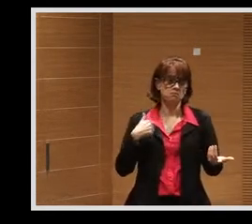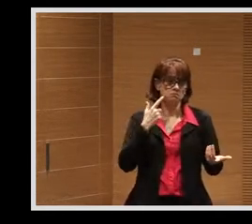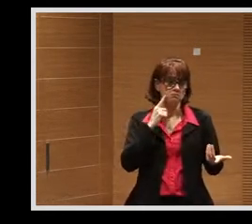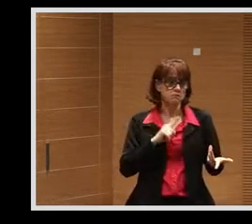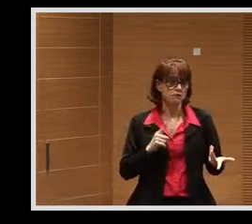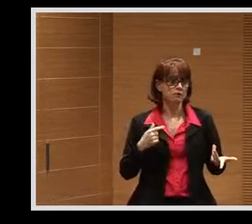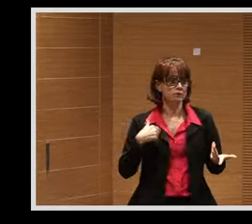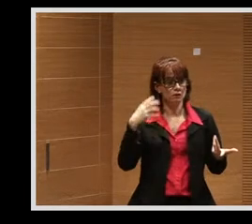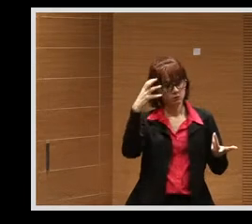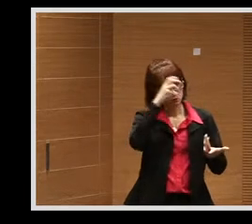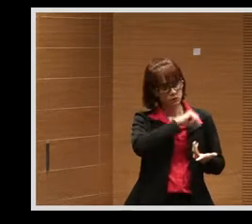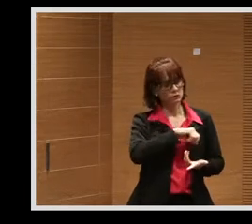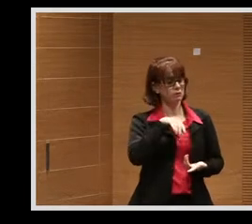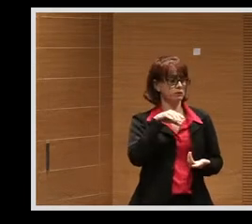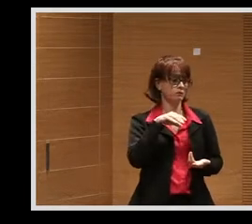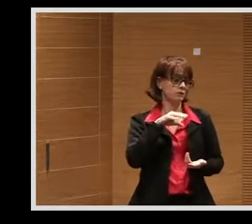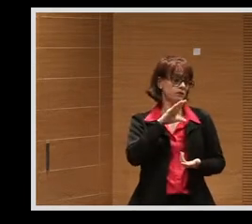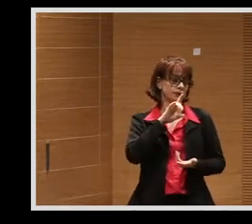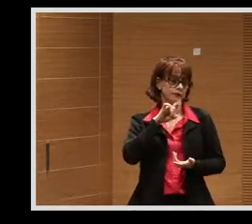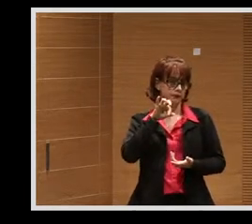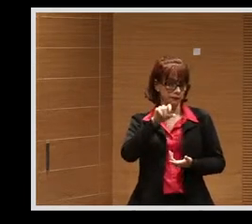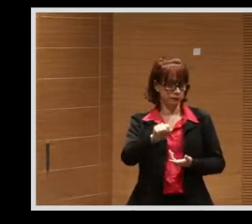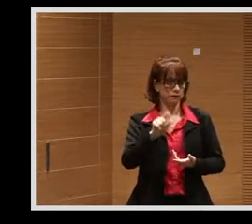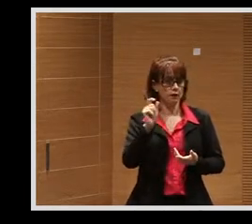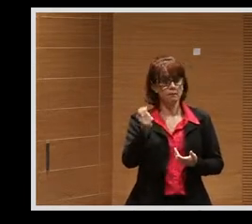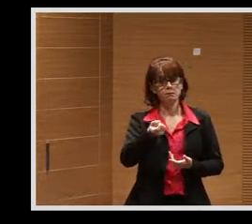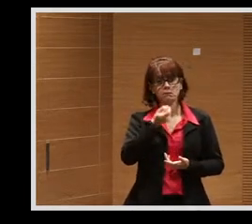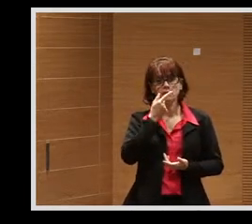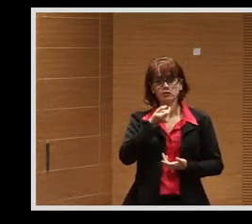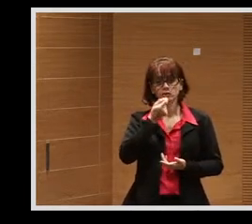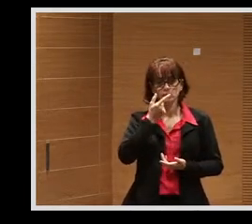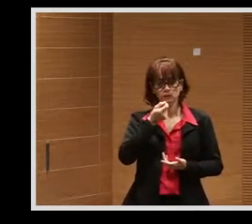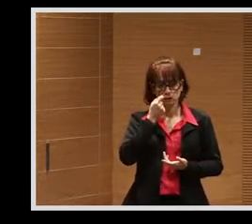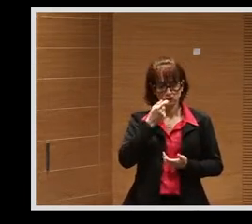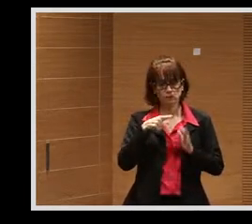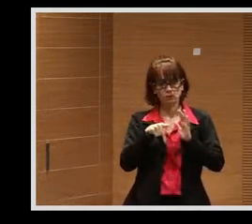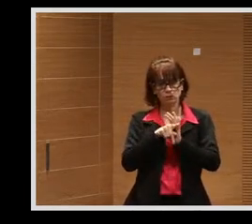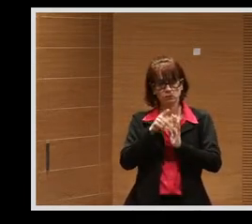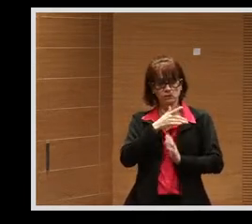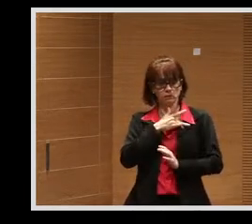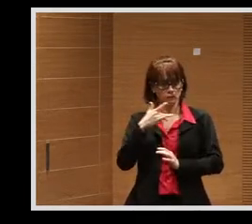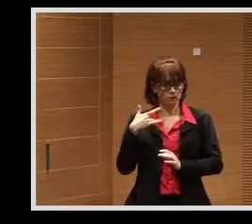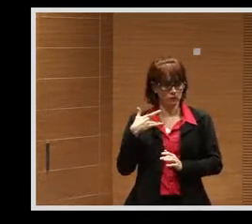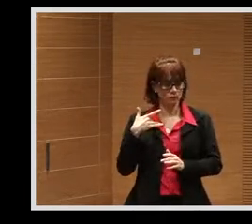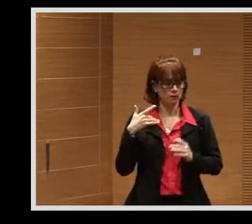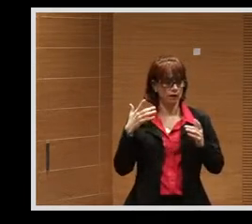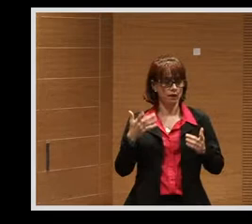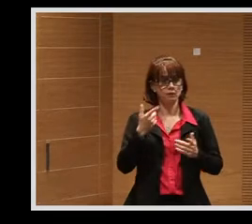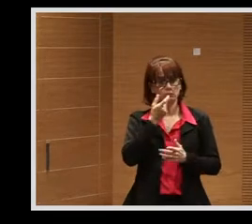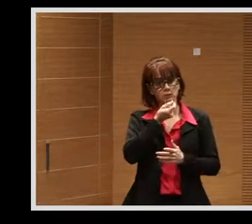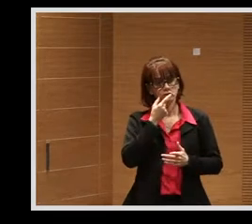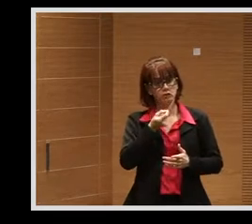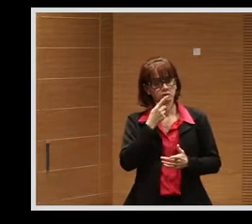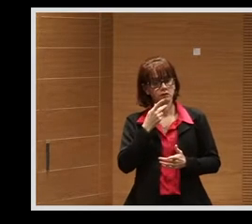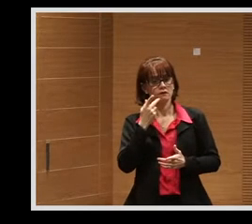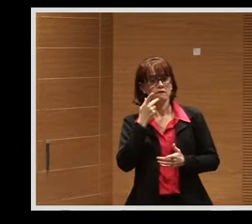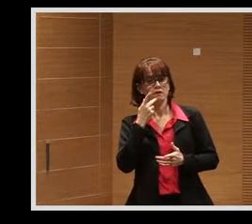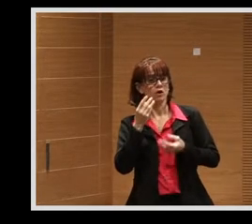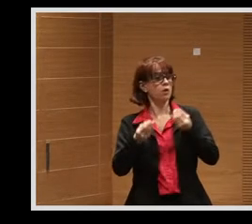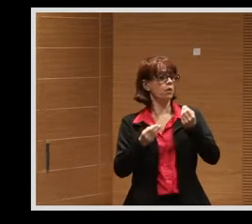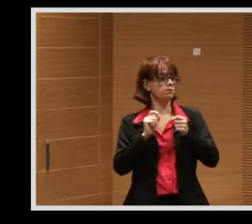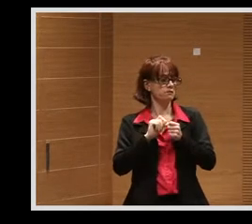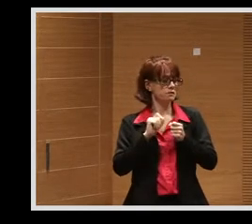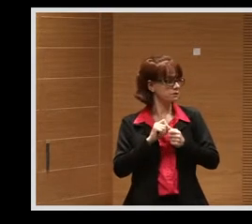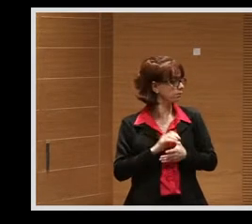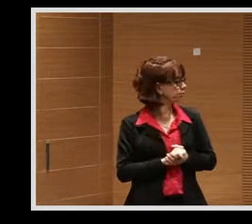chama aprendiz com a CIDA, com as pessoas. Isso é medicalização da saúde. É a saúde dizer como a educação deve fazer. Isso é muito perigoso.